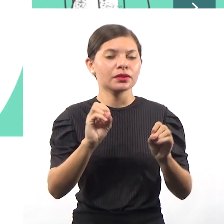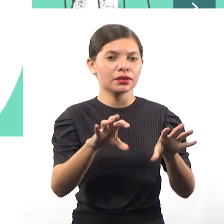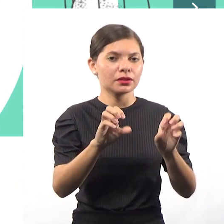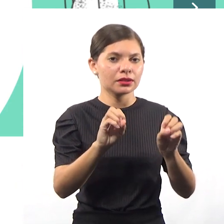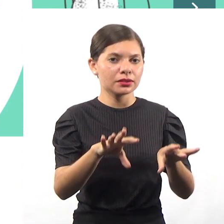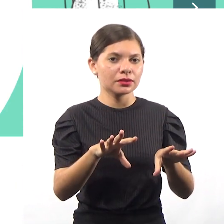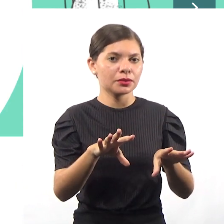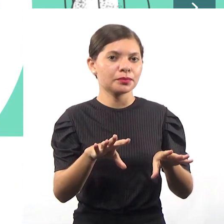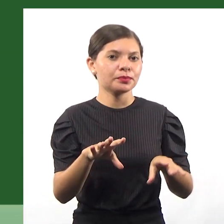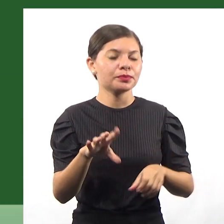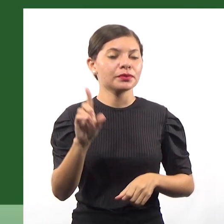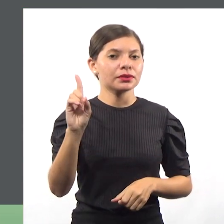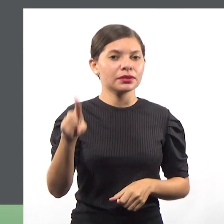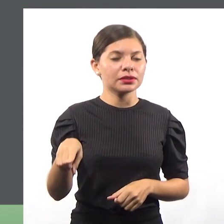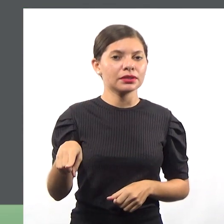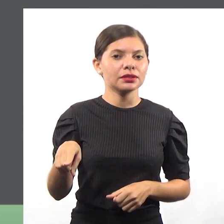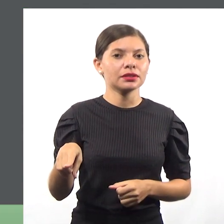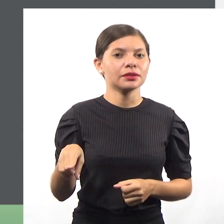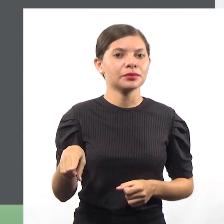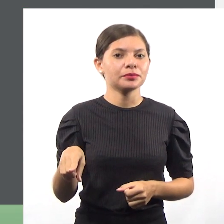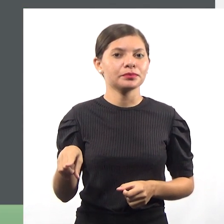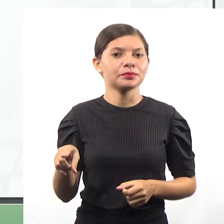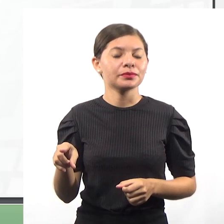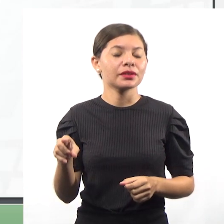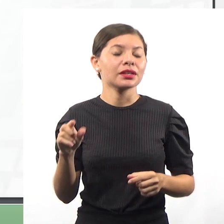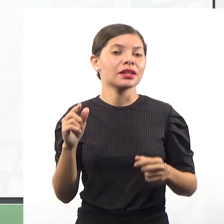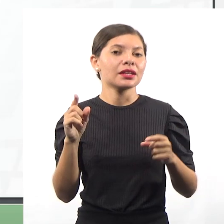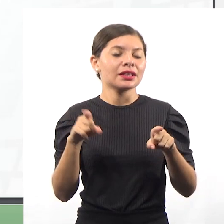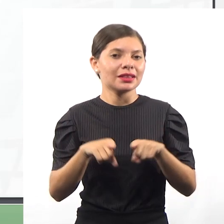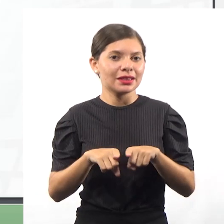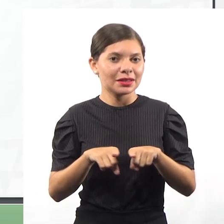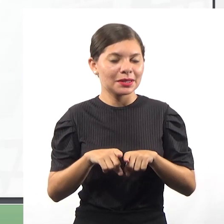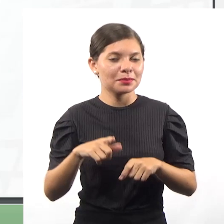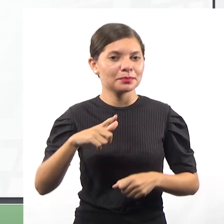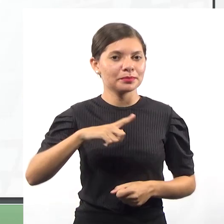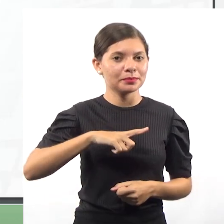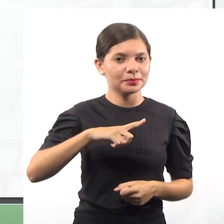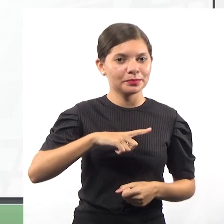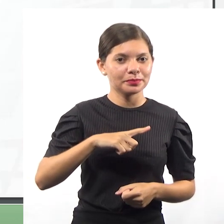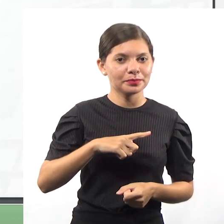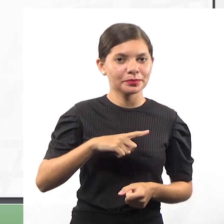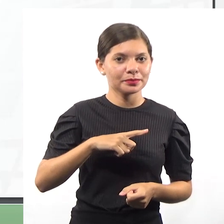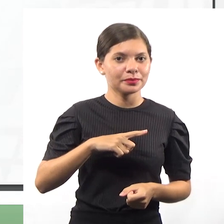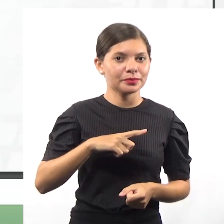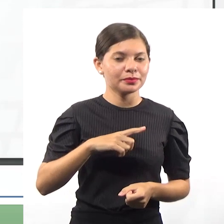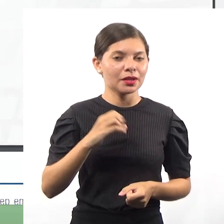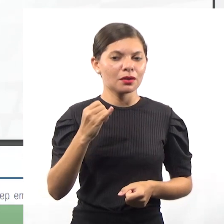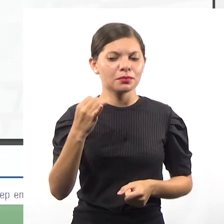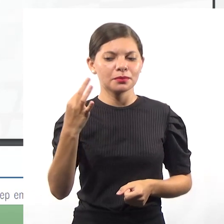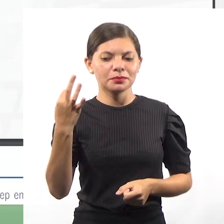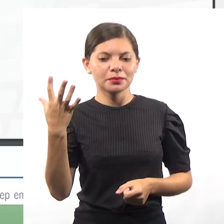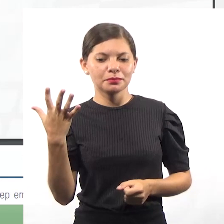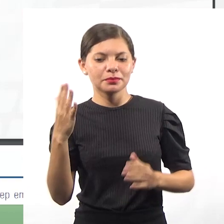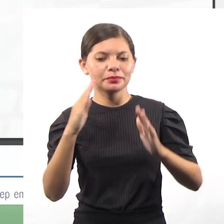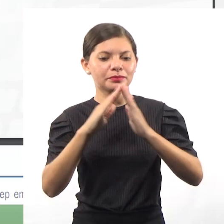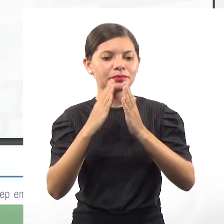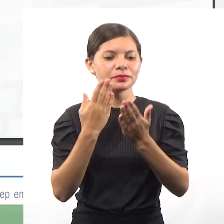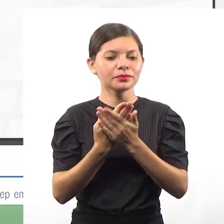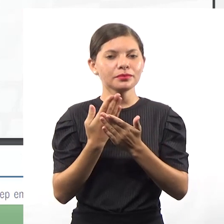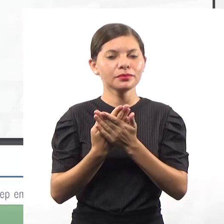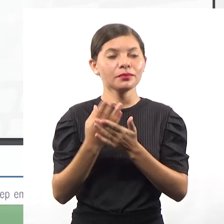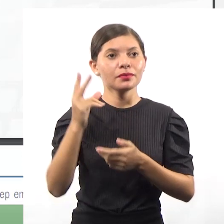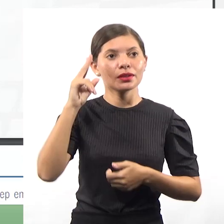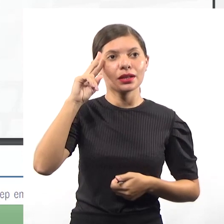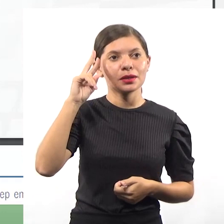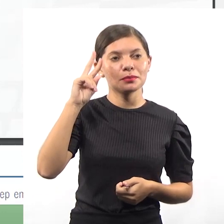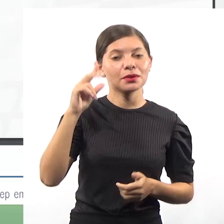da educação. E, assim, não menos diferente, você tem aqui, ó, o censo escolar. Lembrando que essa apresentação